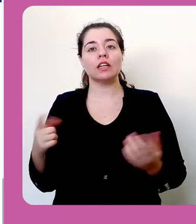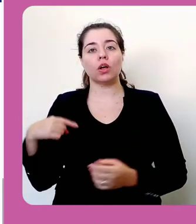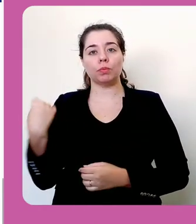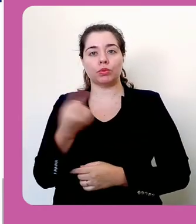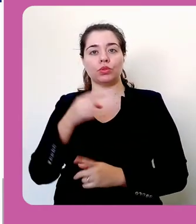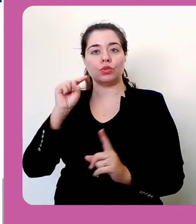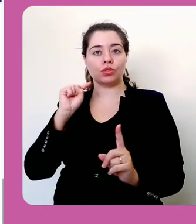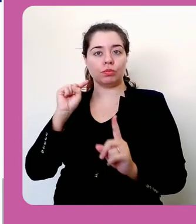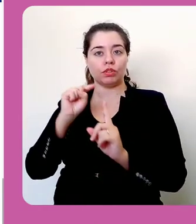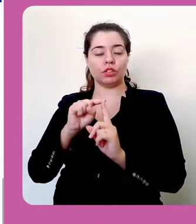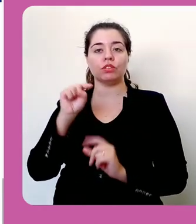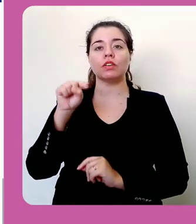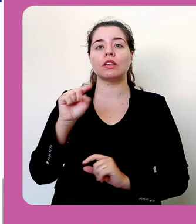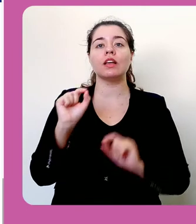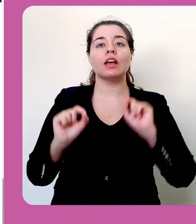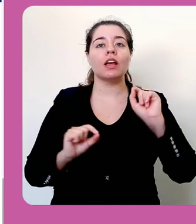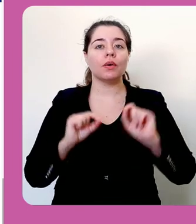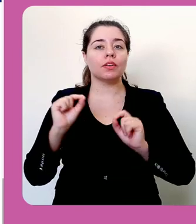da entrega,